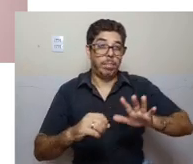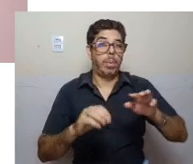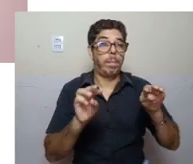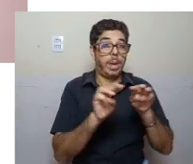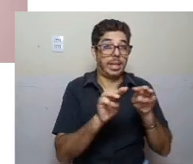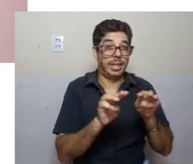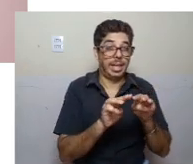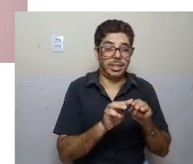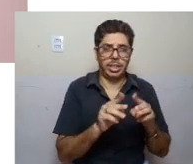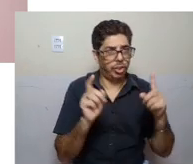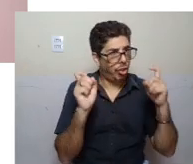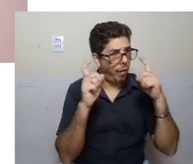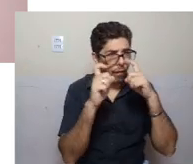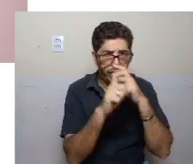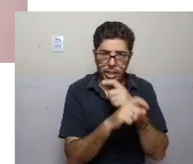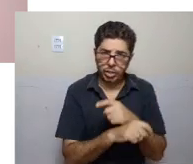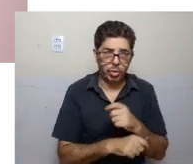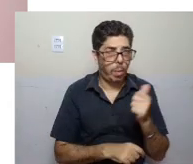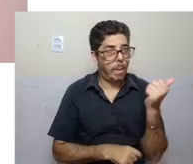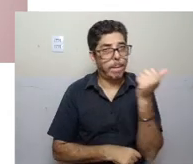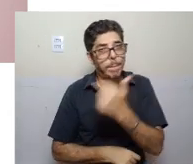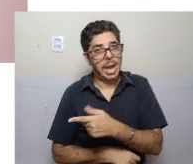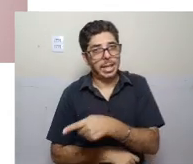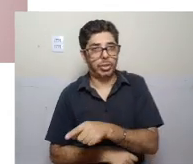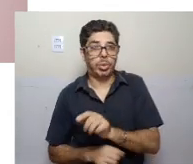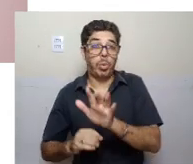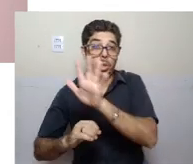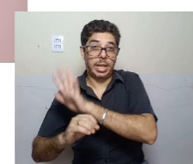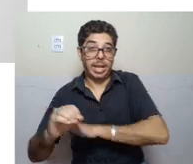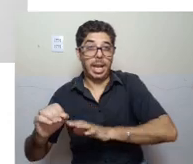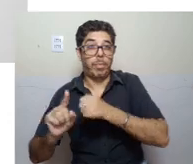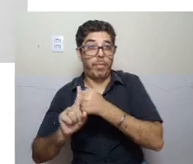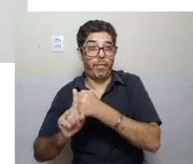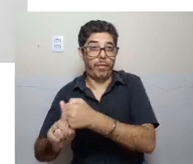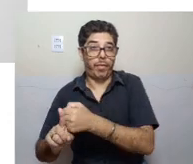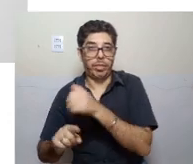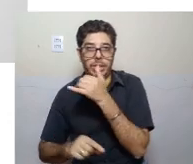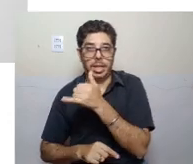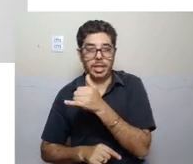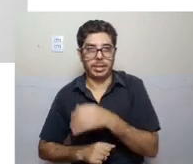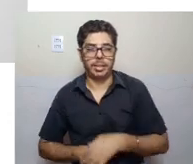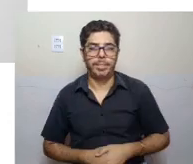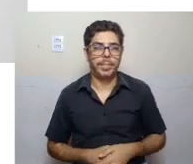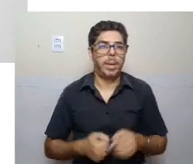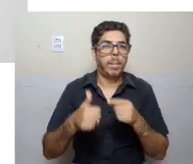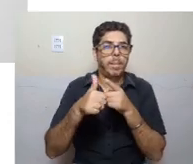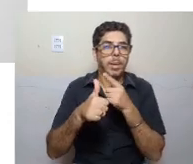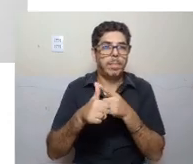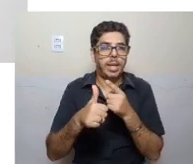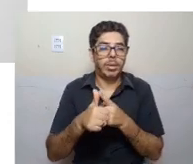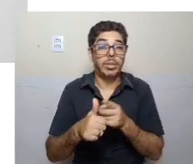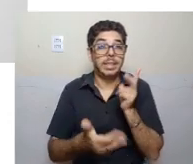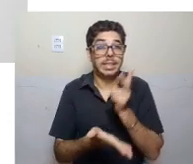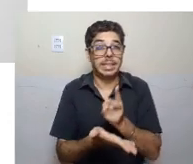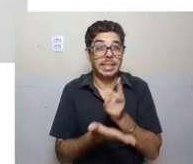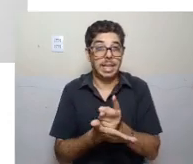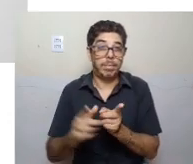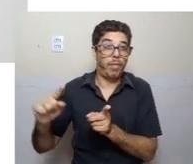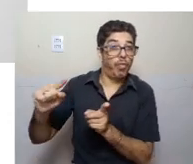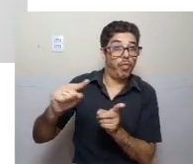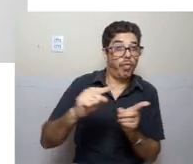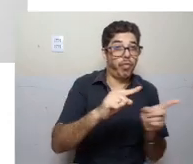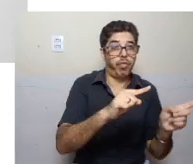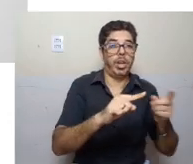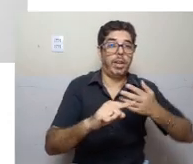força magnética vai manifestar as seguintes propriedades. Primeiro, ela vai ser sempre proporcional à velocidade